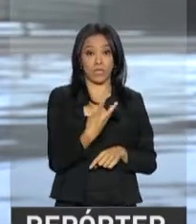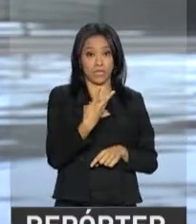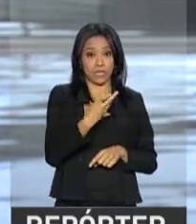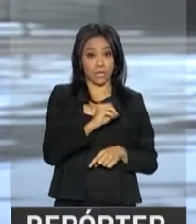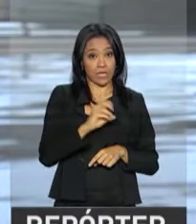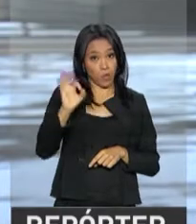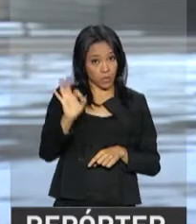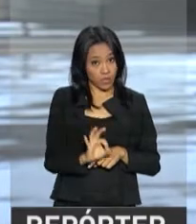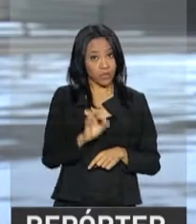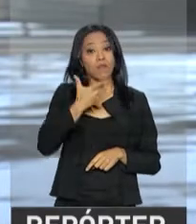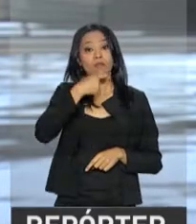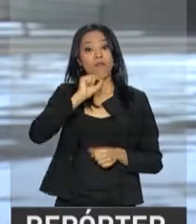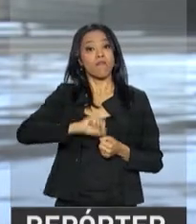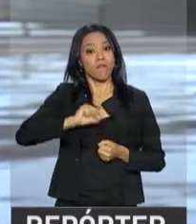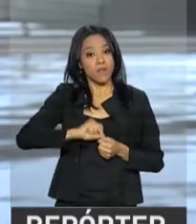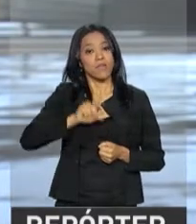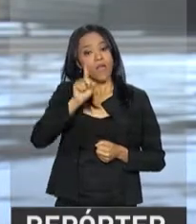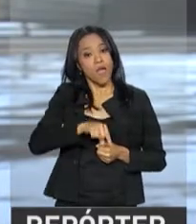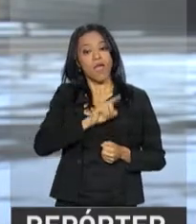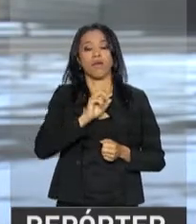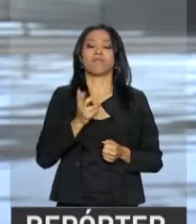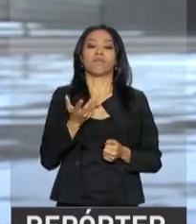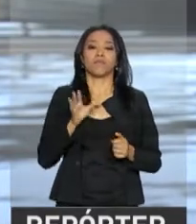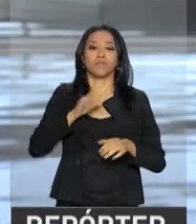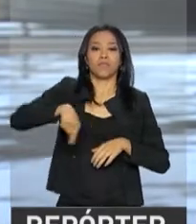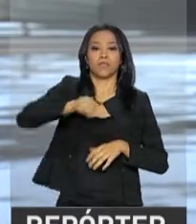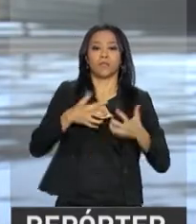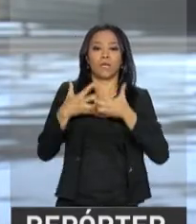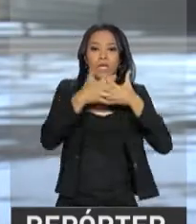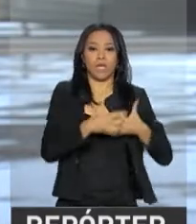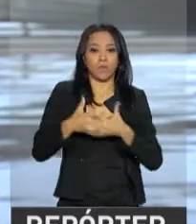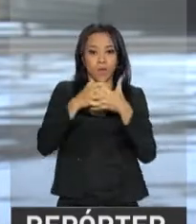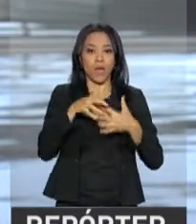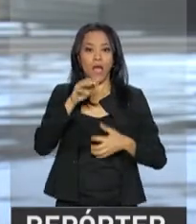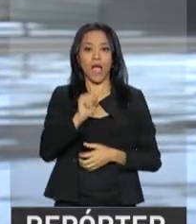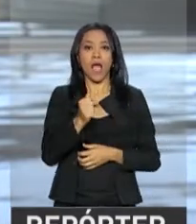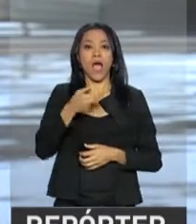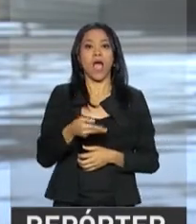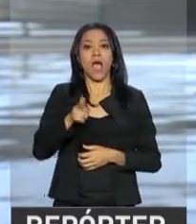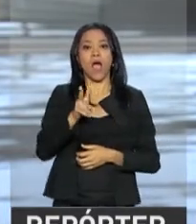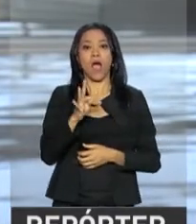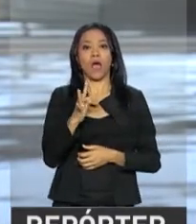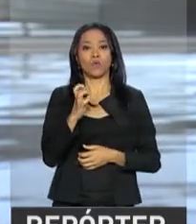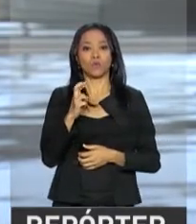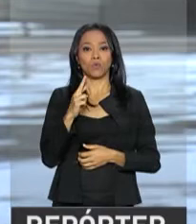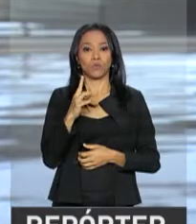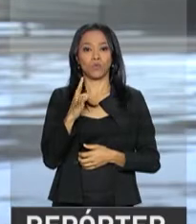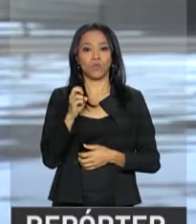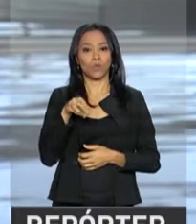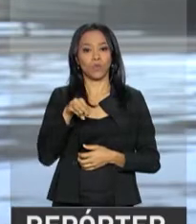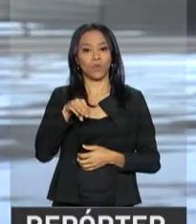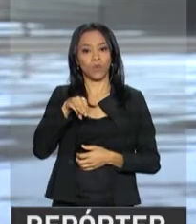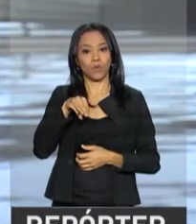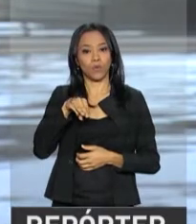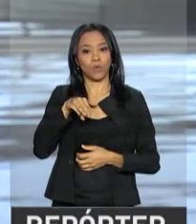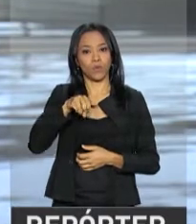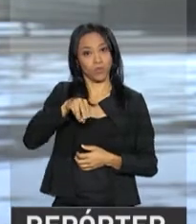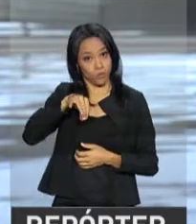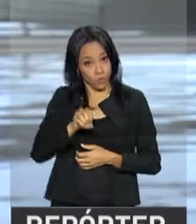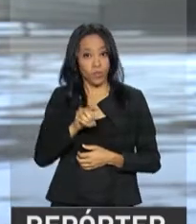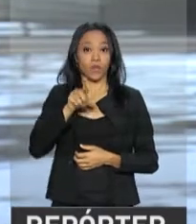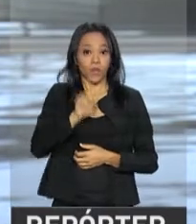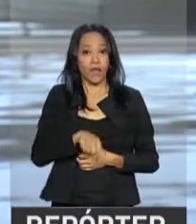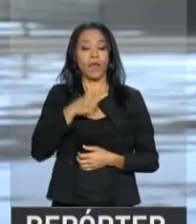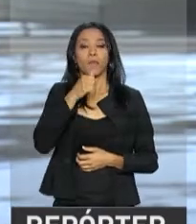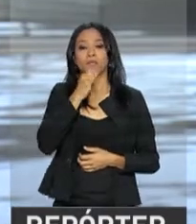frete seja feito por caminhoneiros autônomos uma outra coisa que também consta um outro item que também consta dentro desse acordo é uma tabela